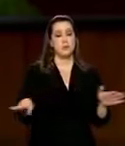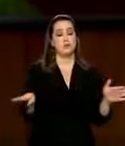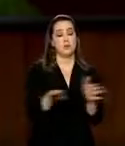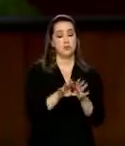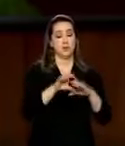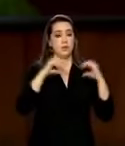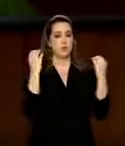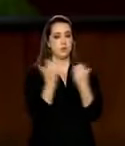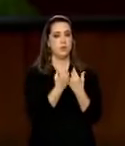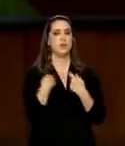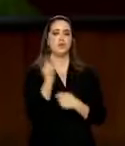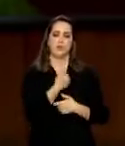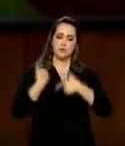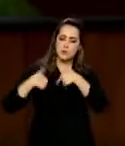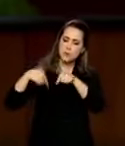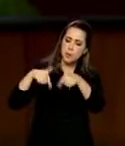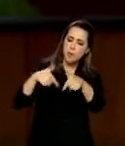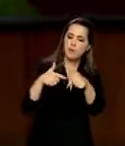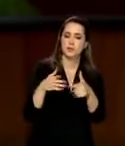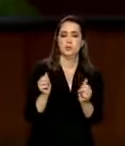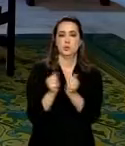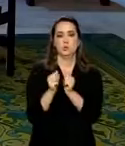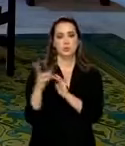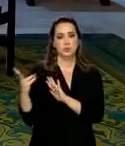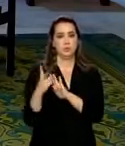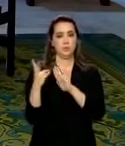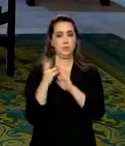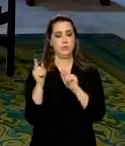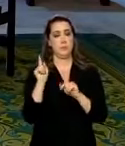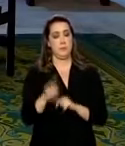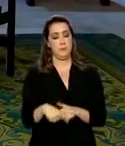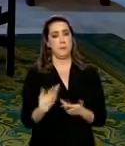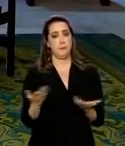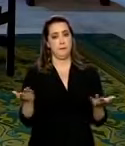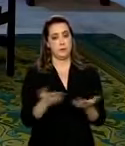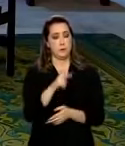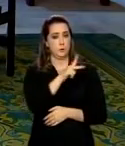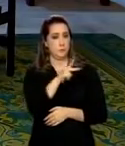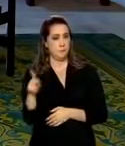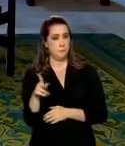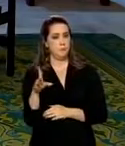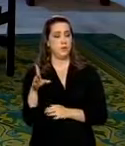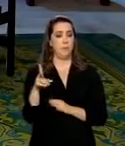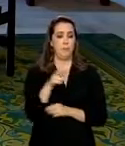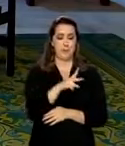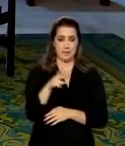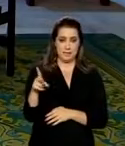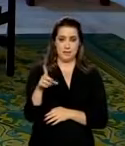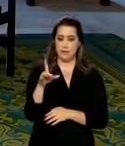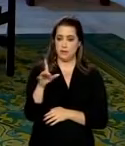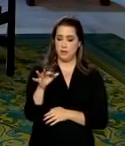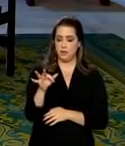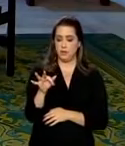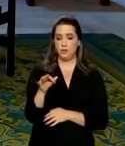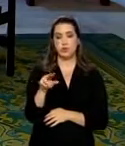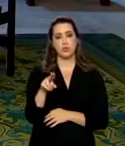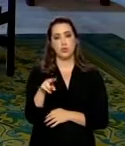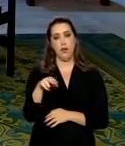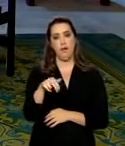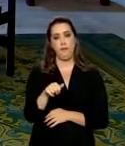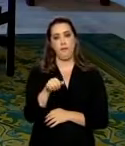estamos fazendo o possível para que isso aconteça. Nós temos hoje em dia um presidente da FUNAI, o Xavier, que é policial federal, que fez um